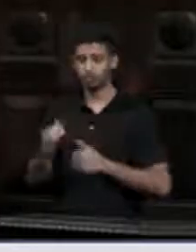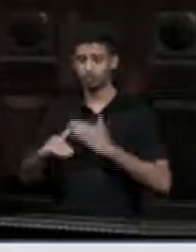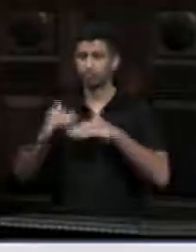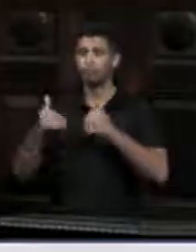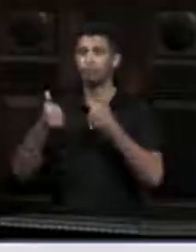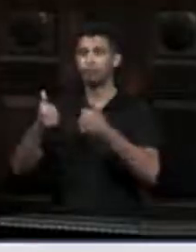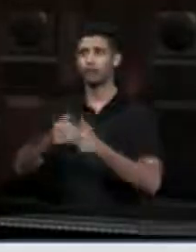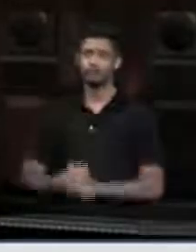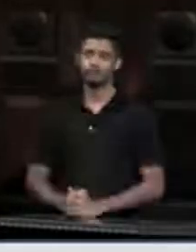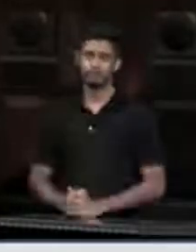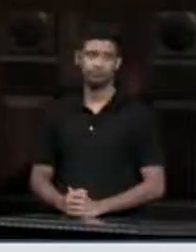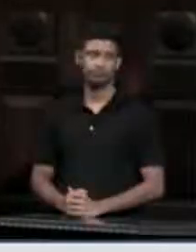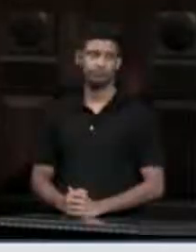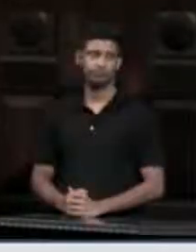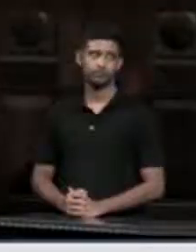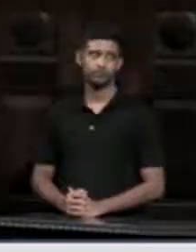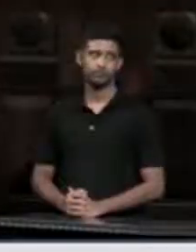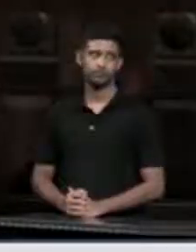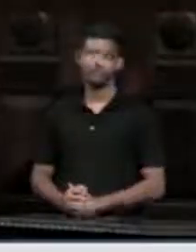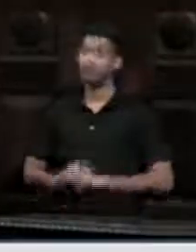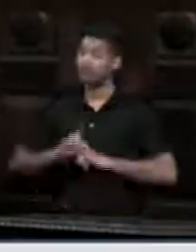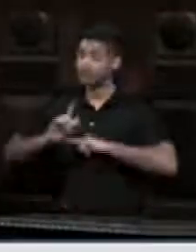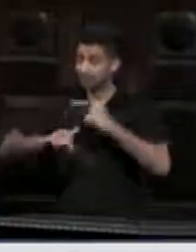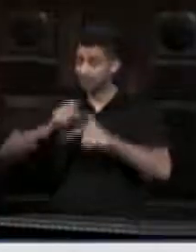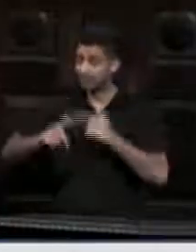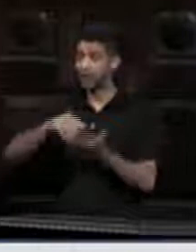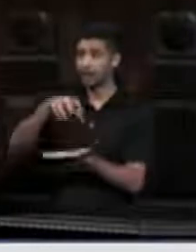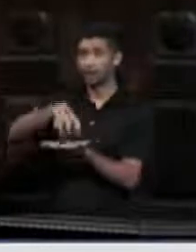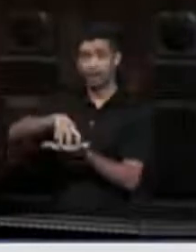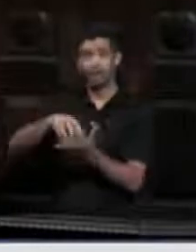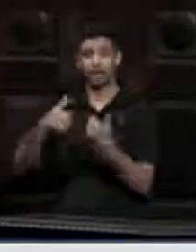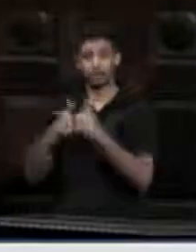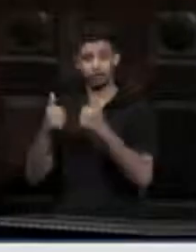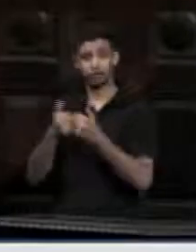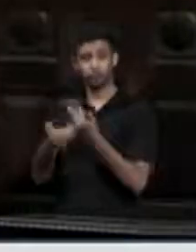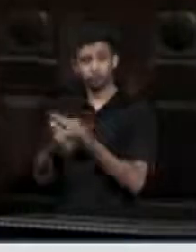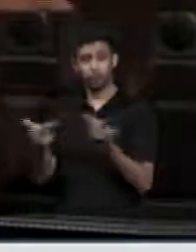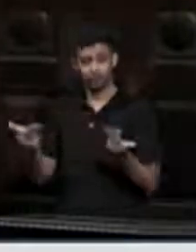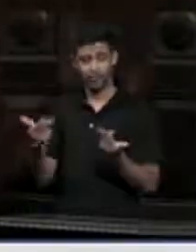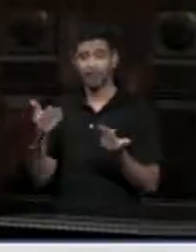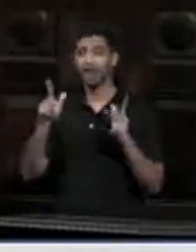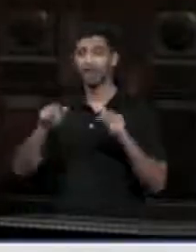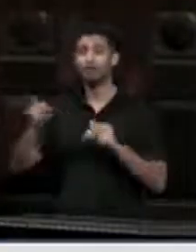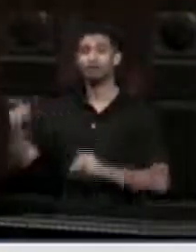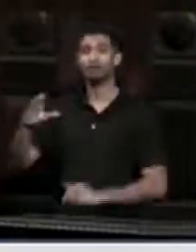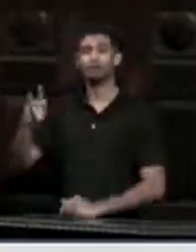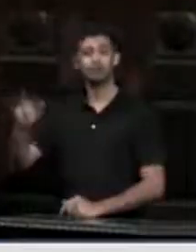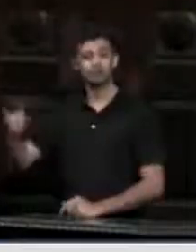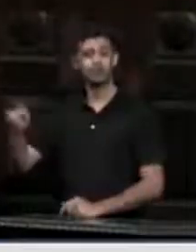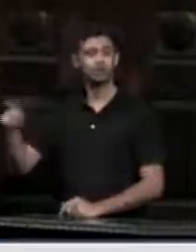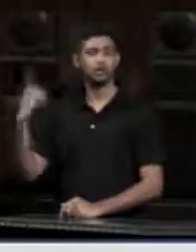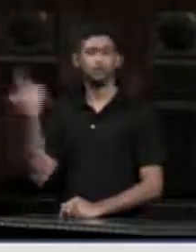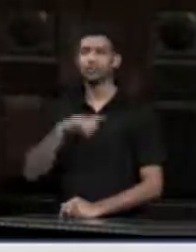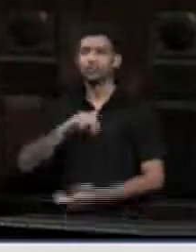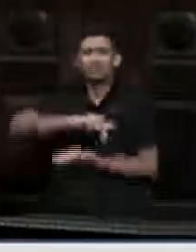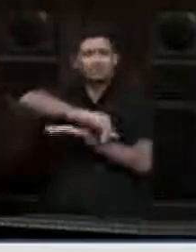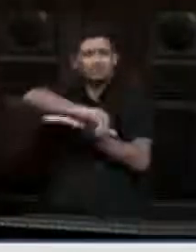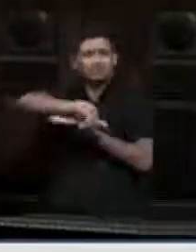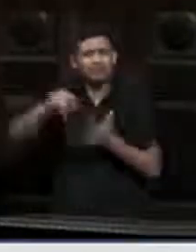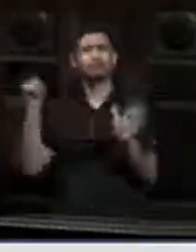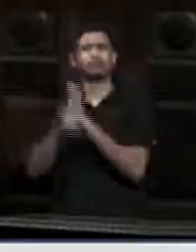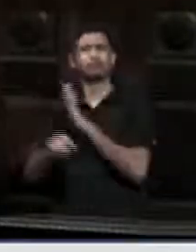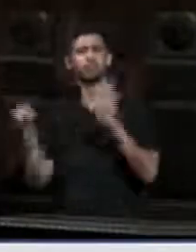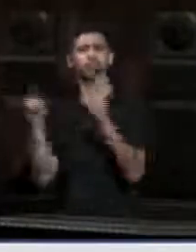extenso. Trabalhos recentes na área de transporte, como foi da CPI de transporte, que levanta uma série de